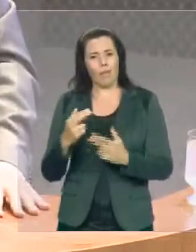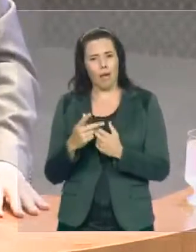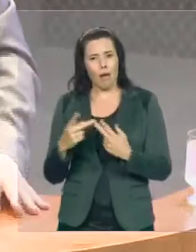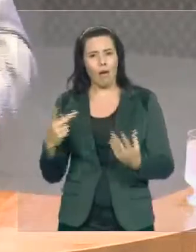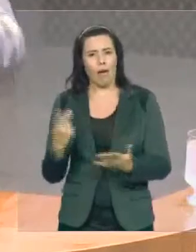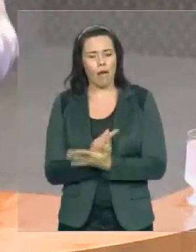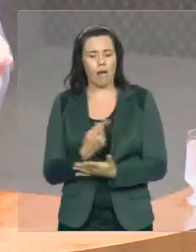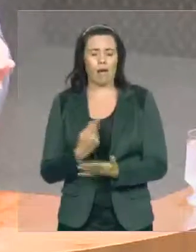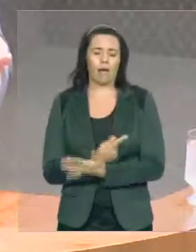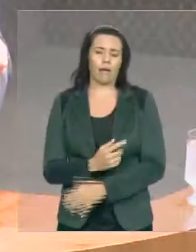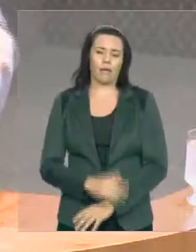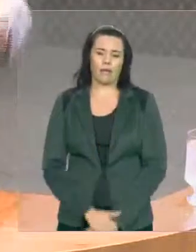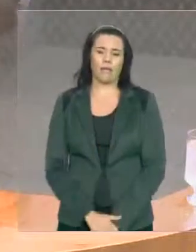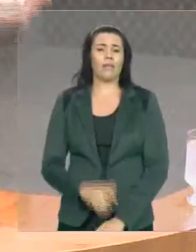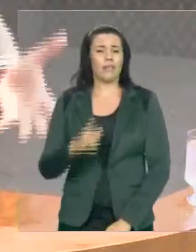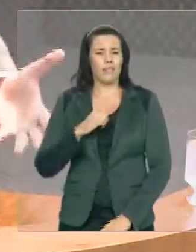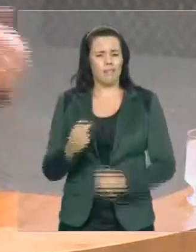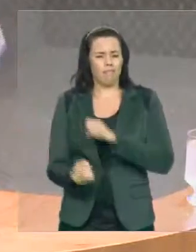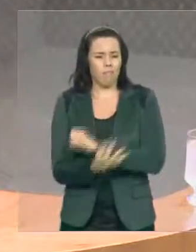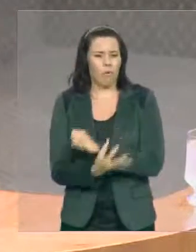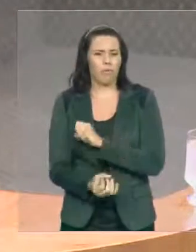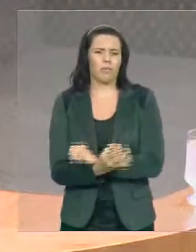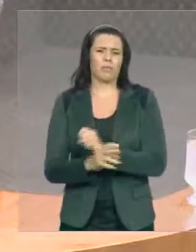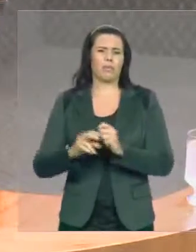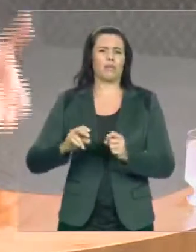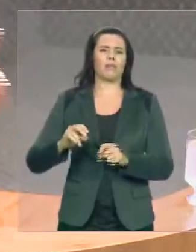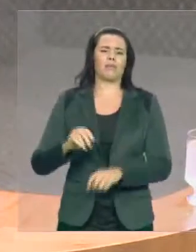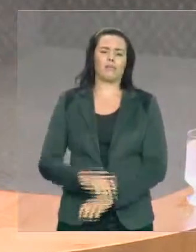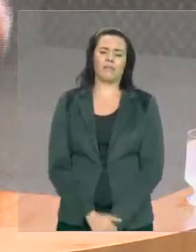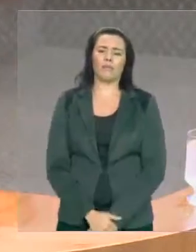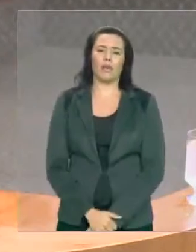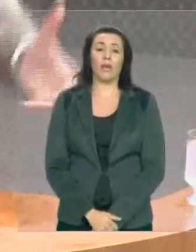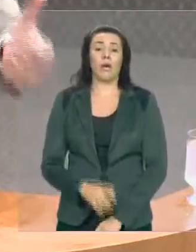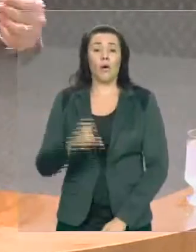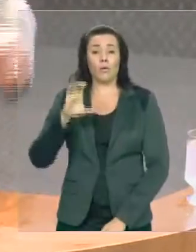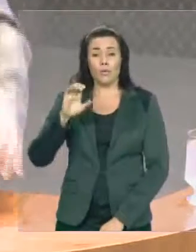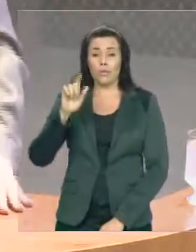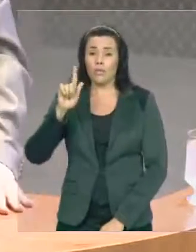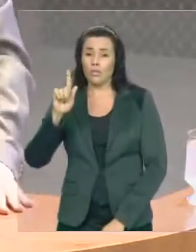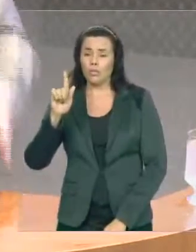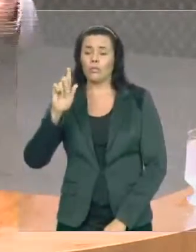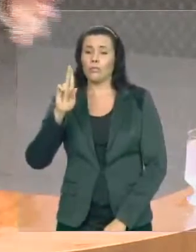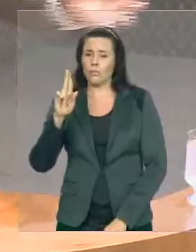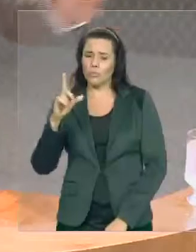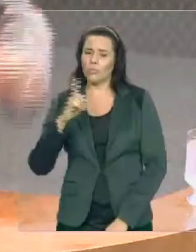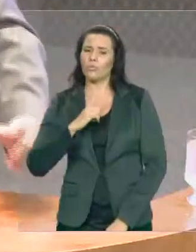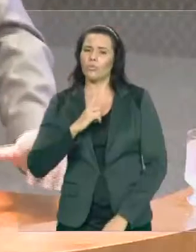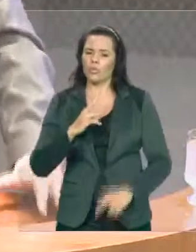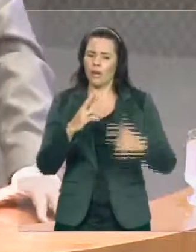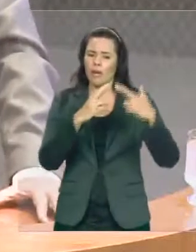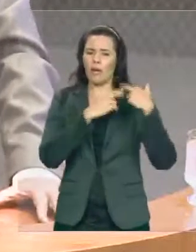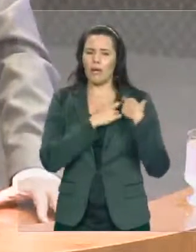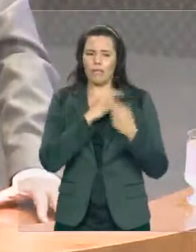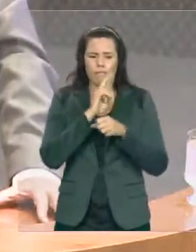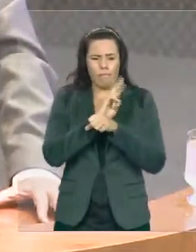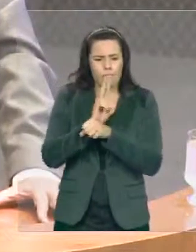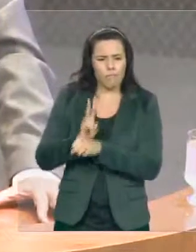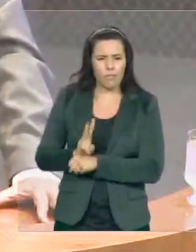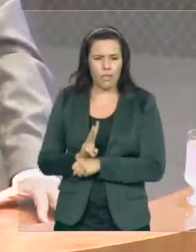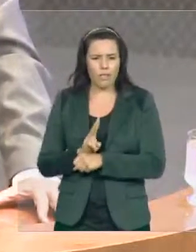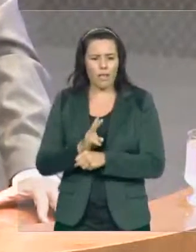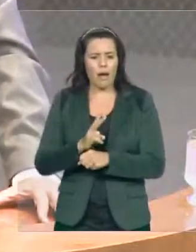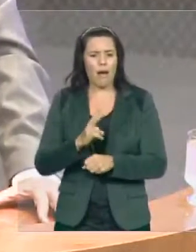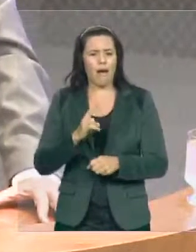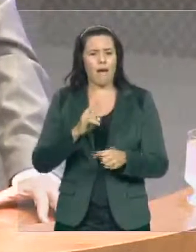Petrobras. E o CGU, que tinha a missão de fiscalizar as estatais e o Ministério, não detectou a corrupção que tinha